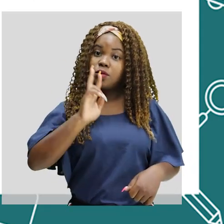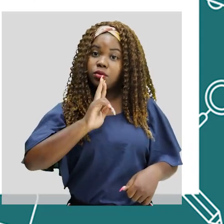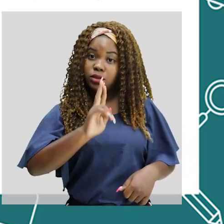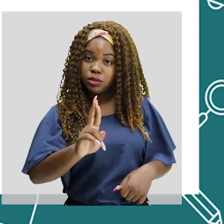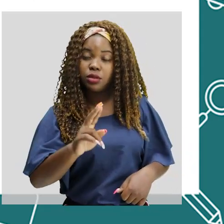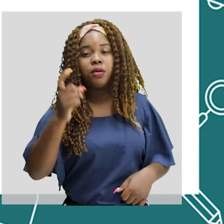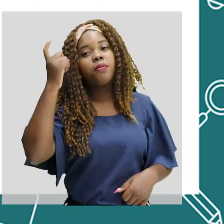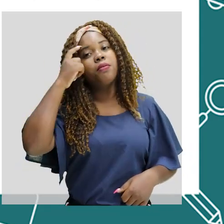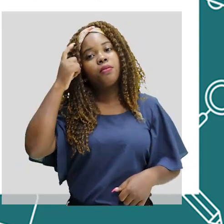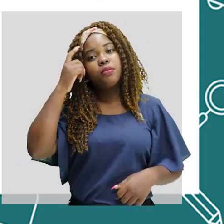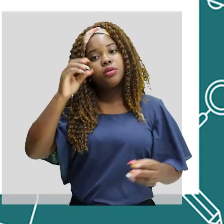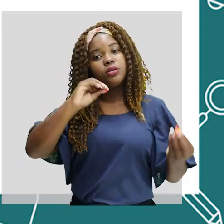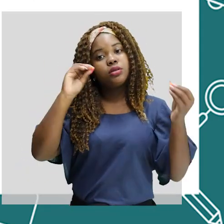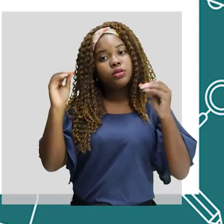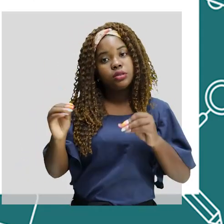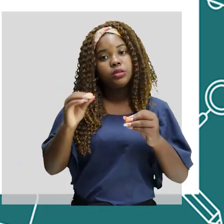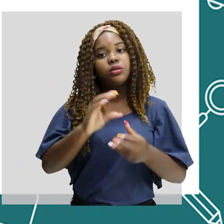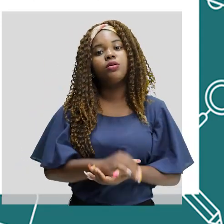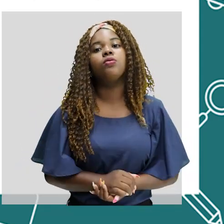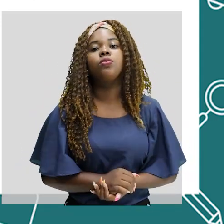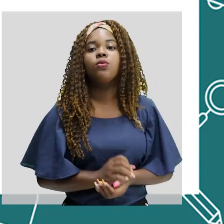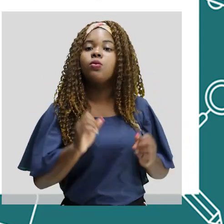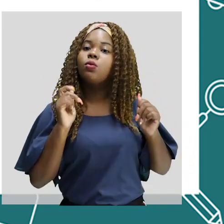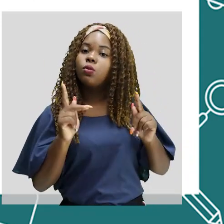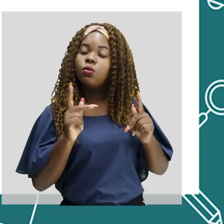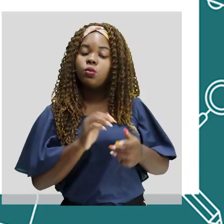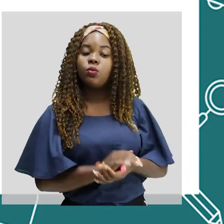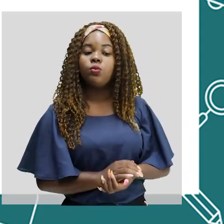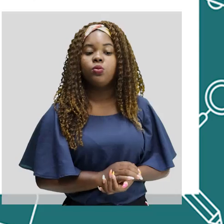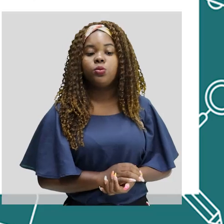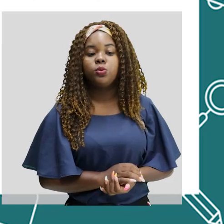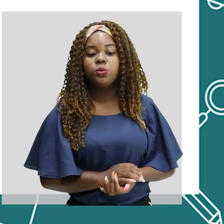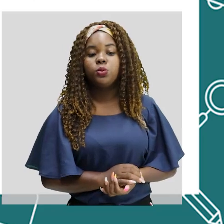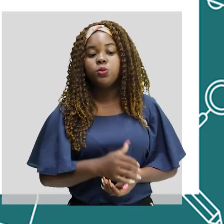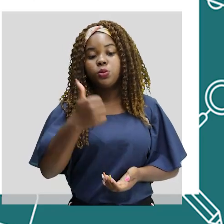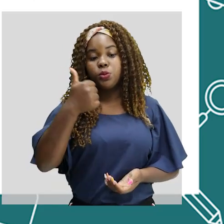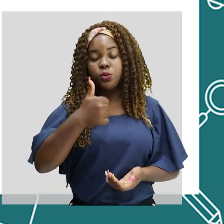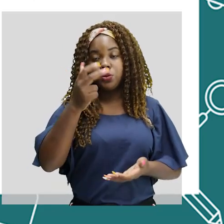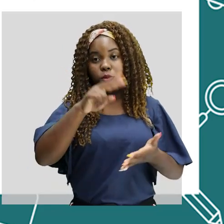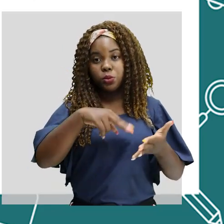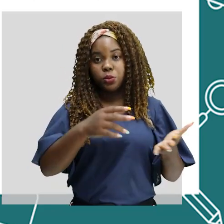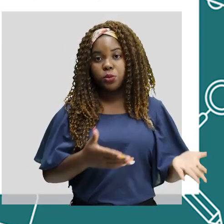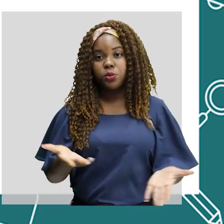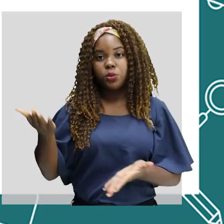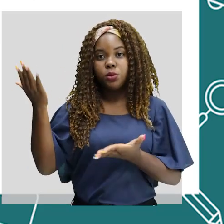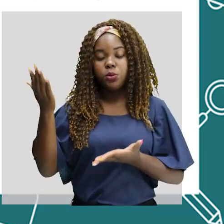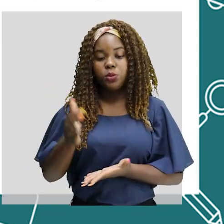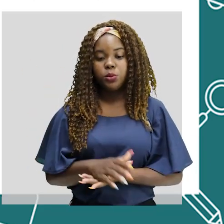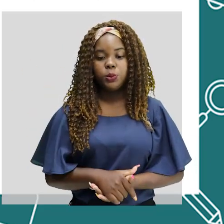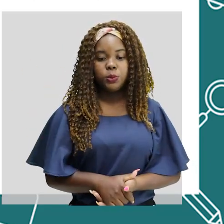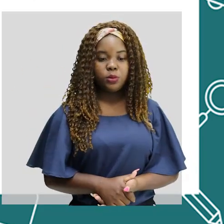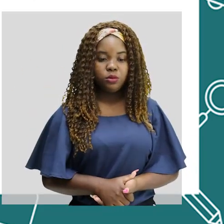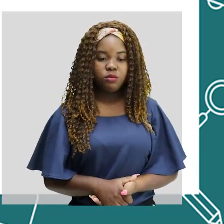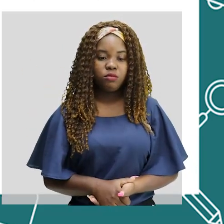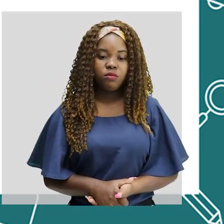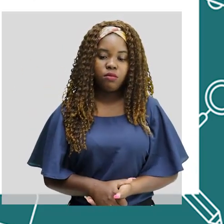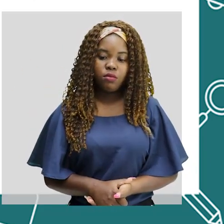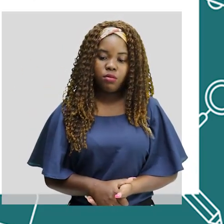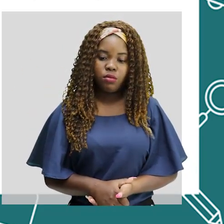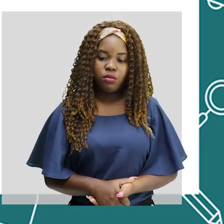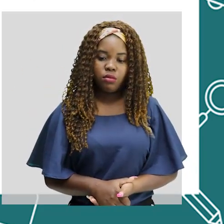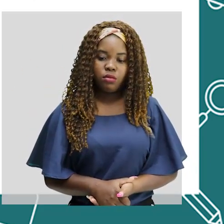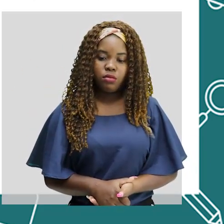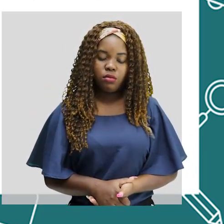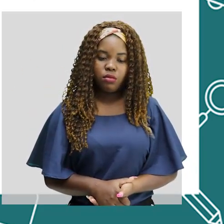só pensarem em colocar lá e marcar para a gente ver se está certo. Então, questão 1. Completa la